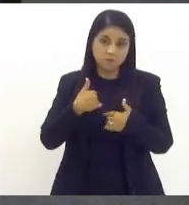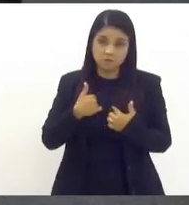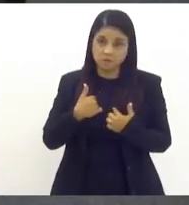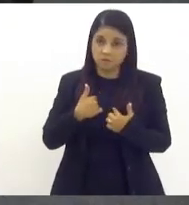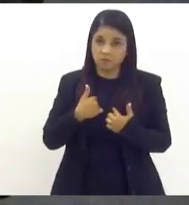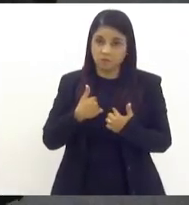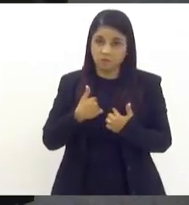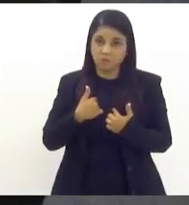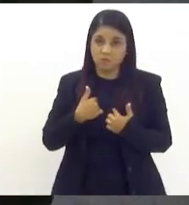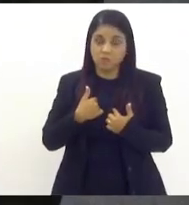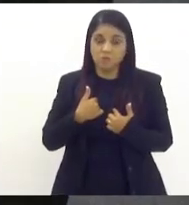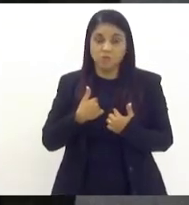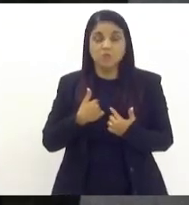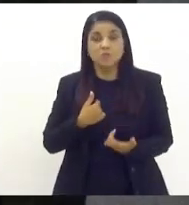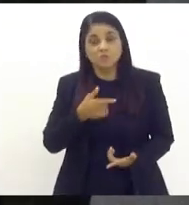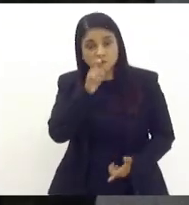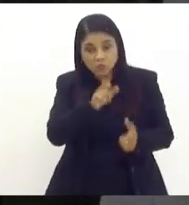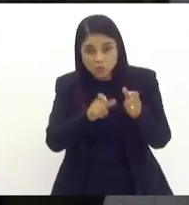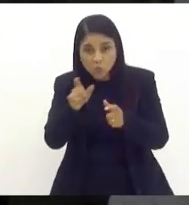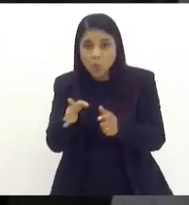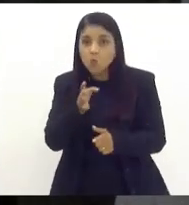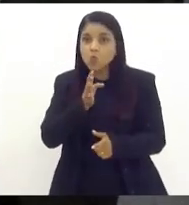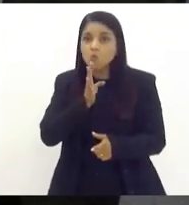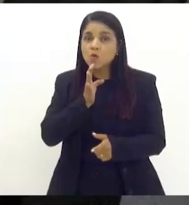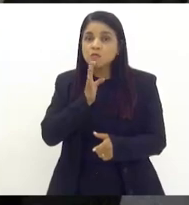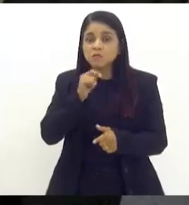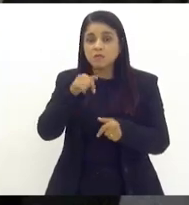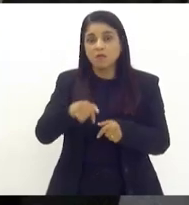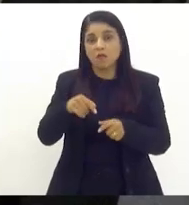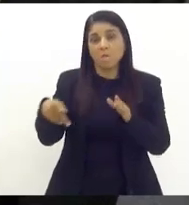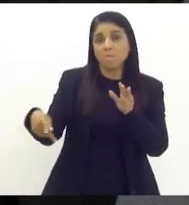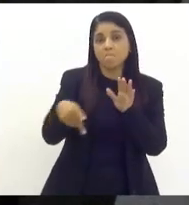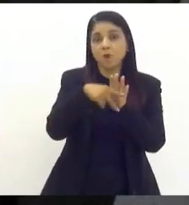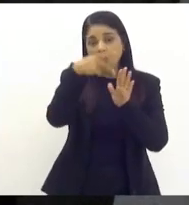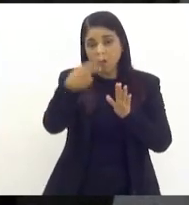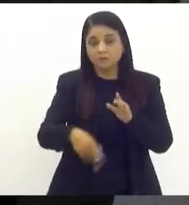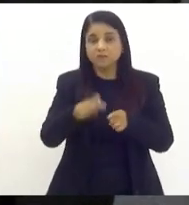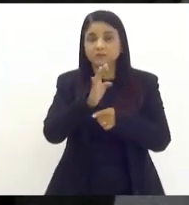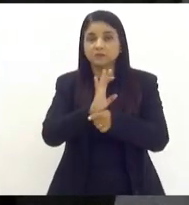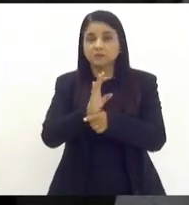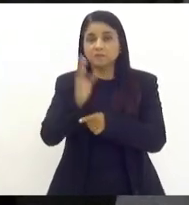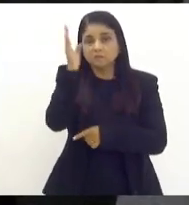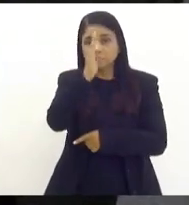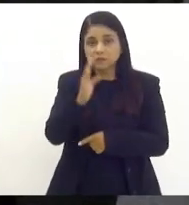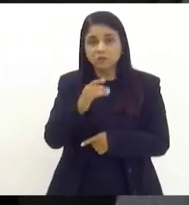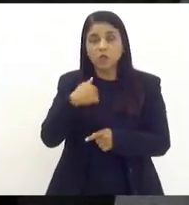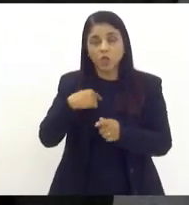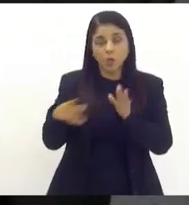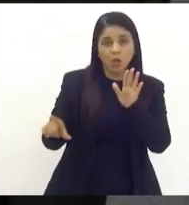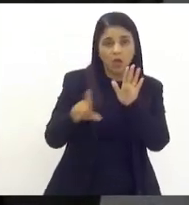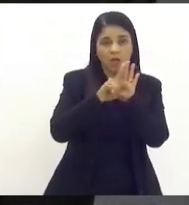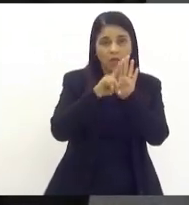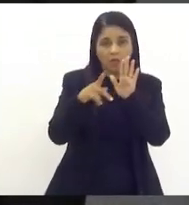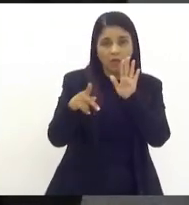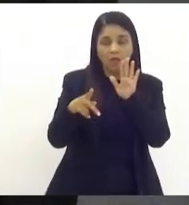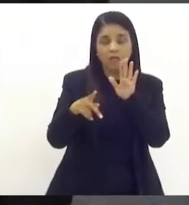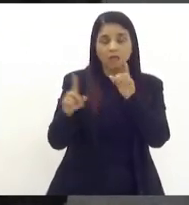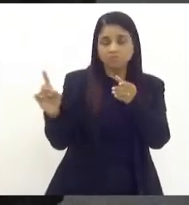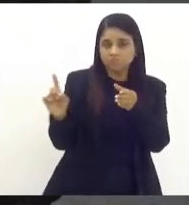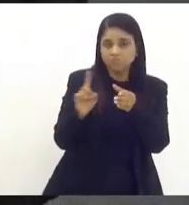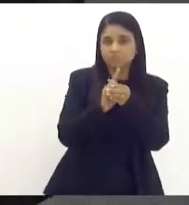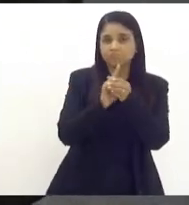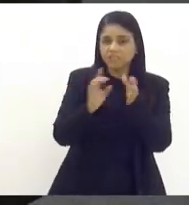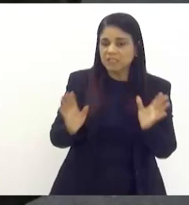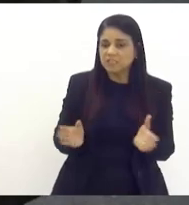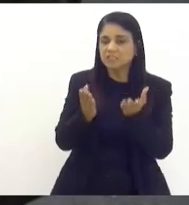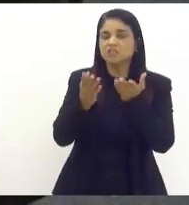que as pessoas possam conhecer a nossa produção eu sou com o autor da lei de estímulo da cultura incentiva